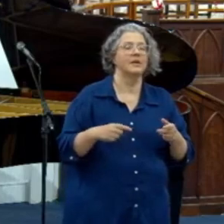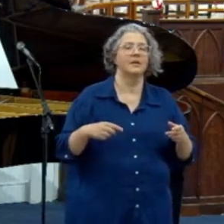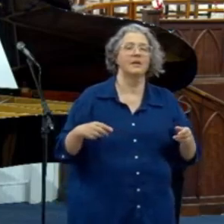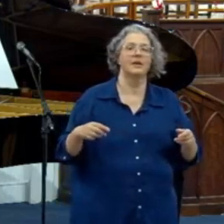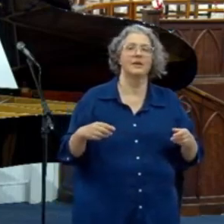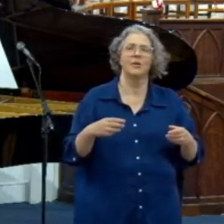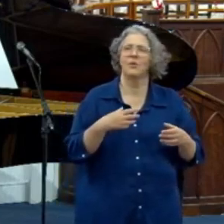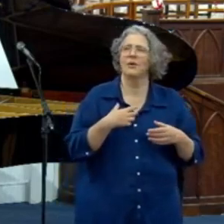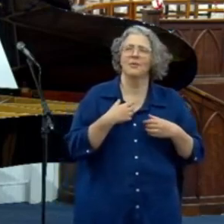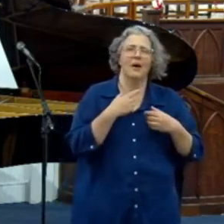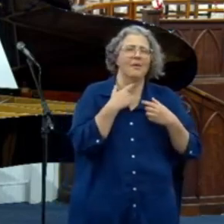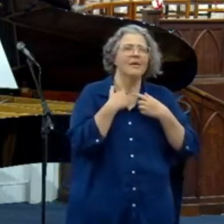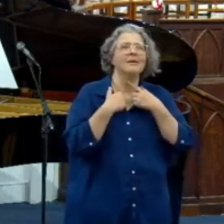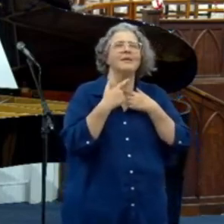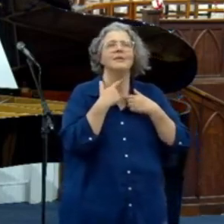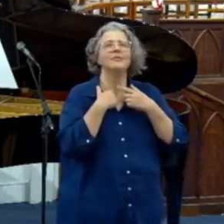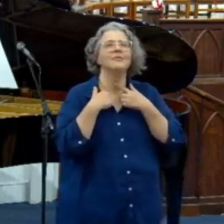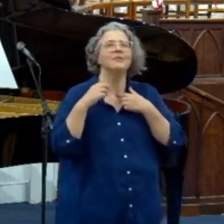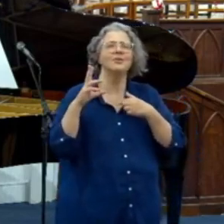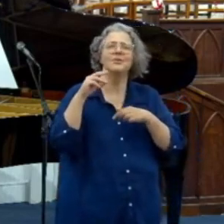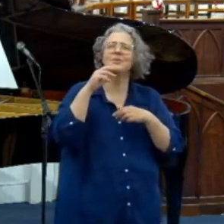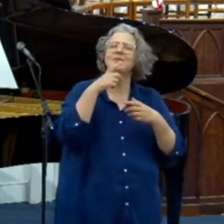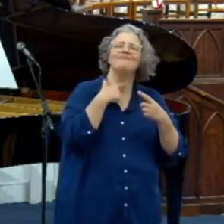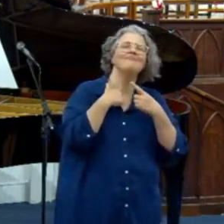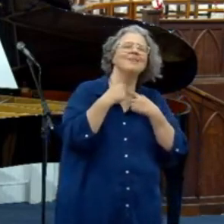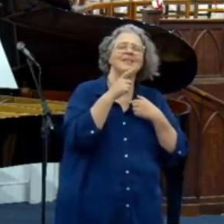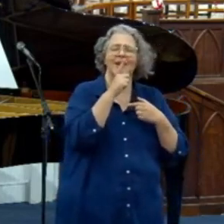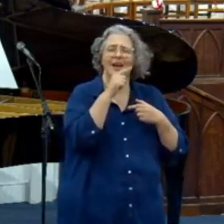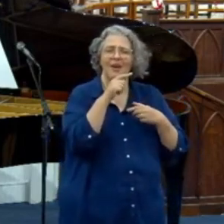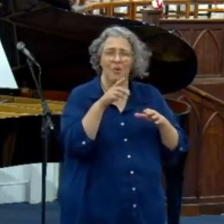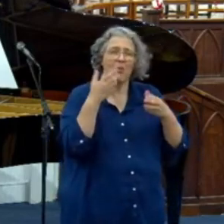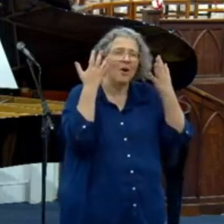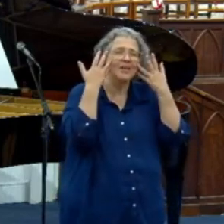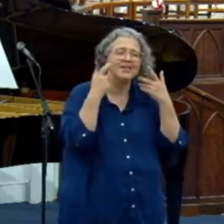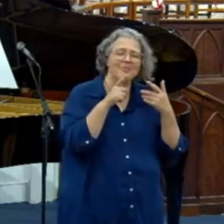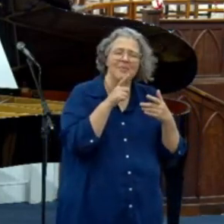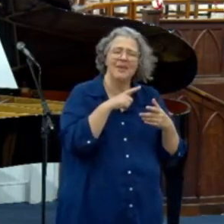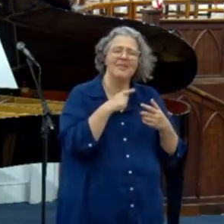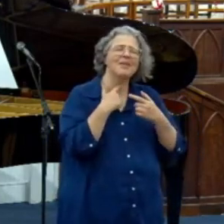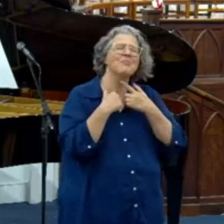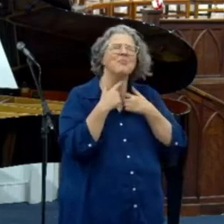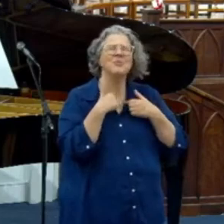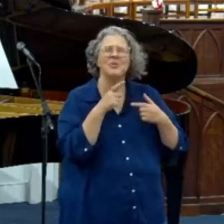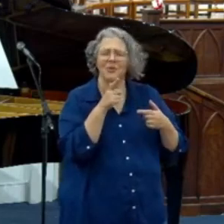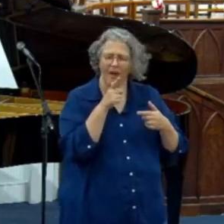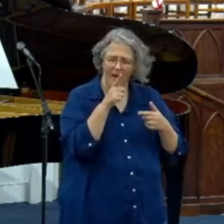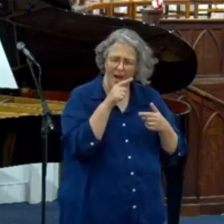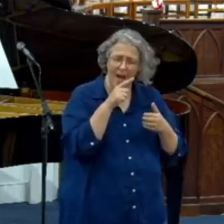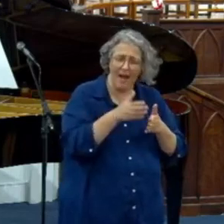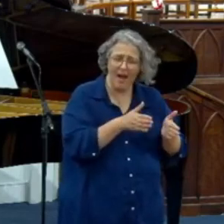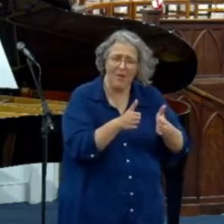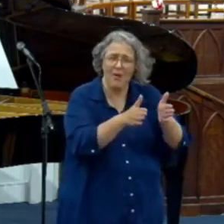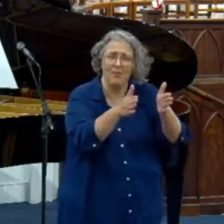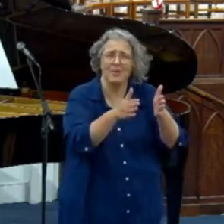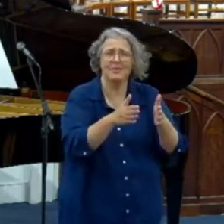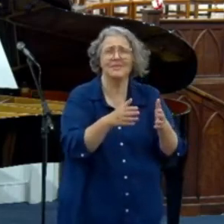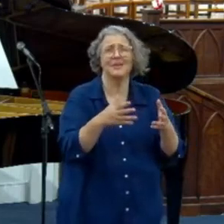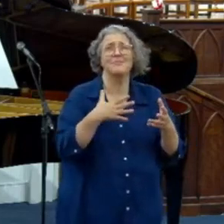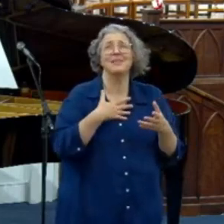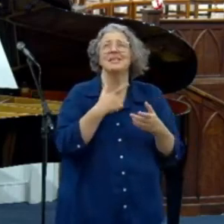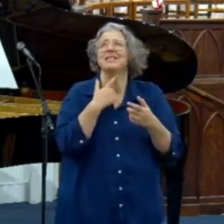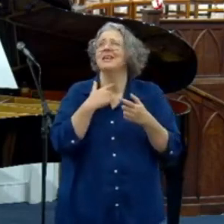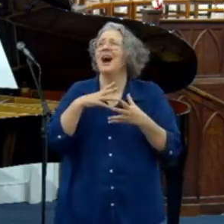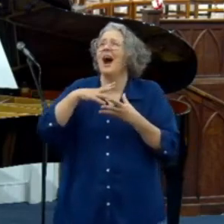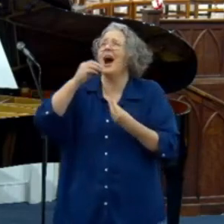águas correntes, assim por ti, ó Deus, suspira a minha alma. A minha alma tem sede